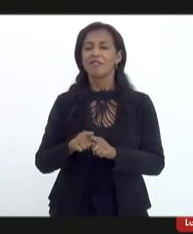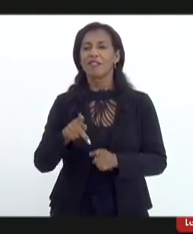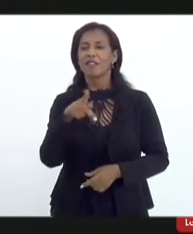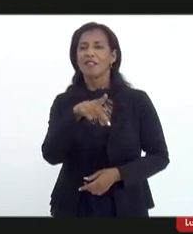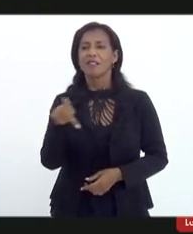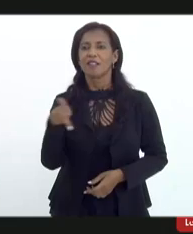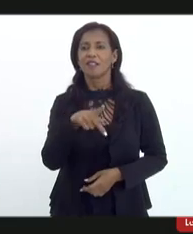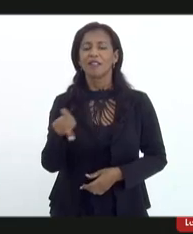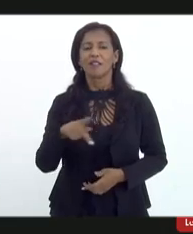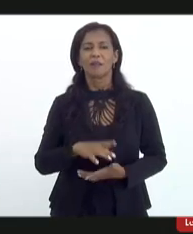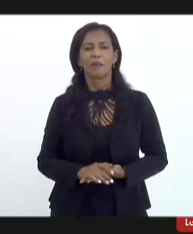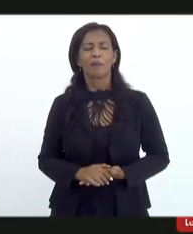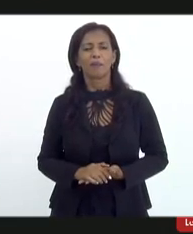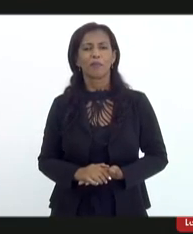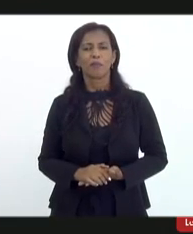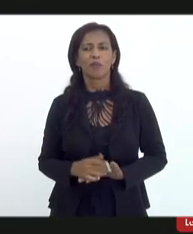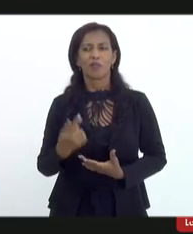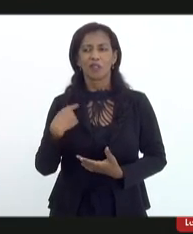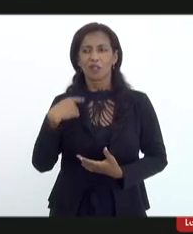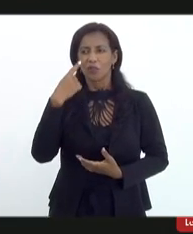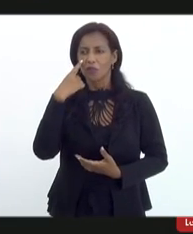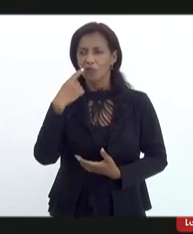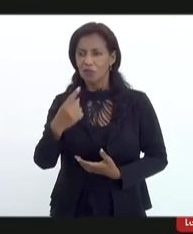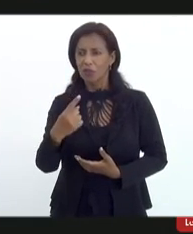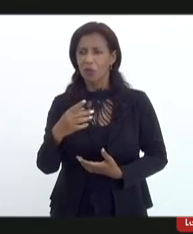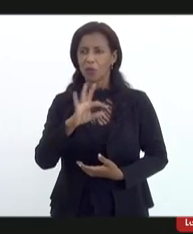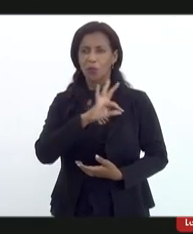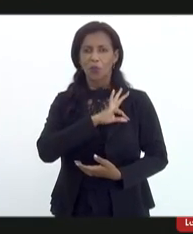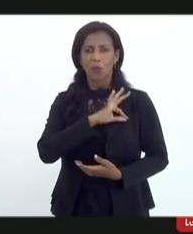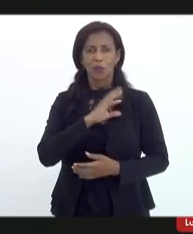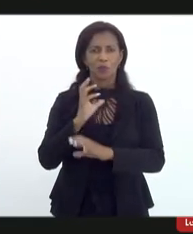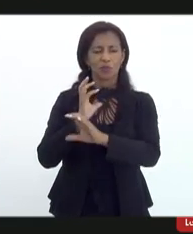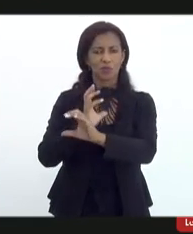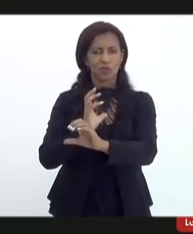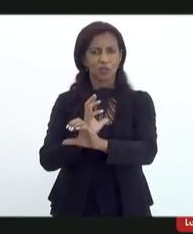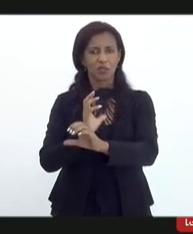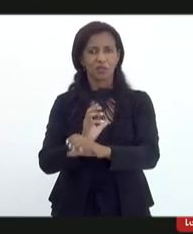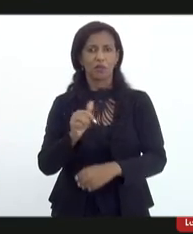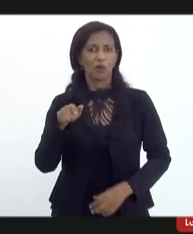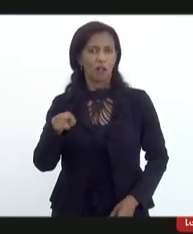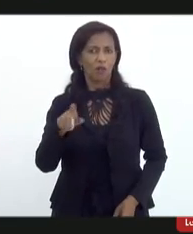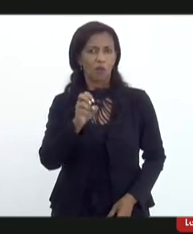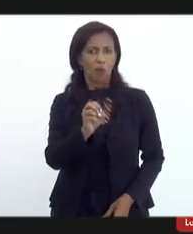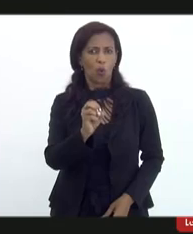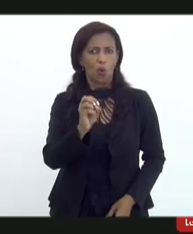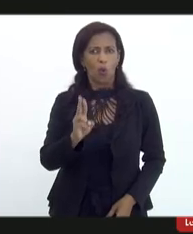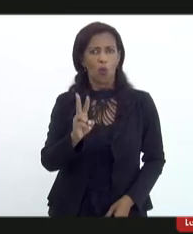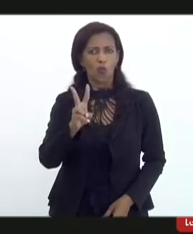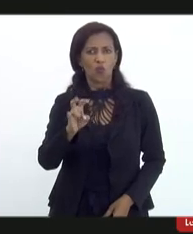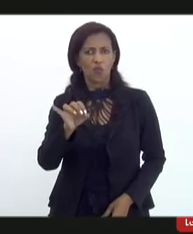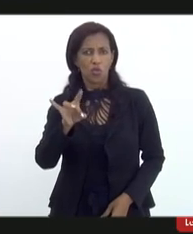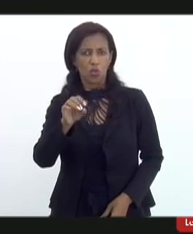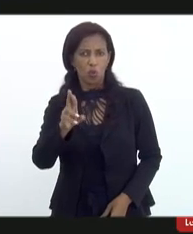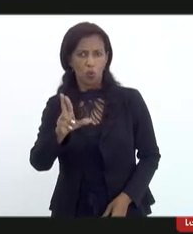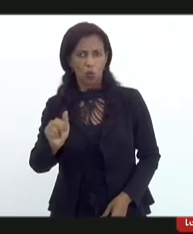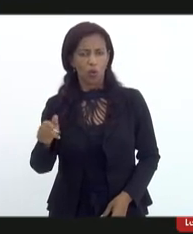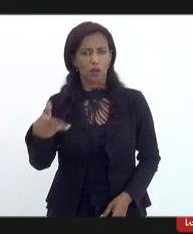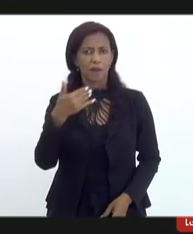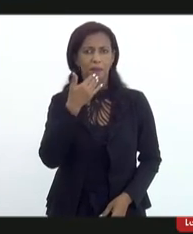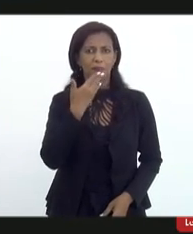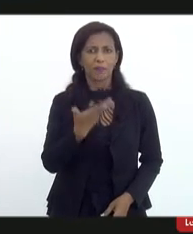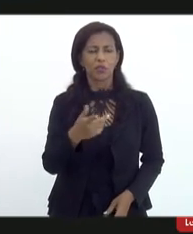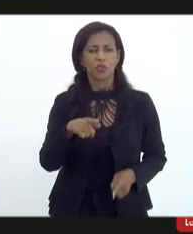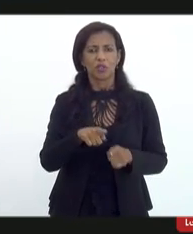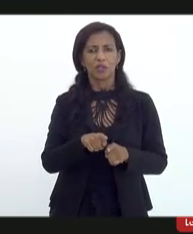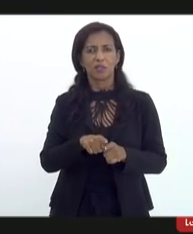professora Julita, que ouviu um policial civil, ela foi ouvidora da Secretaria de Segurança, pedia a